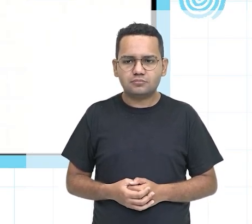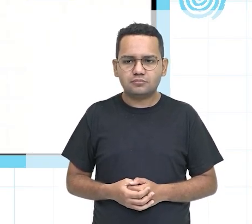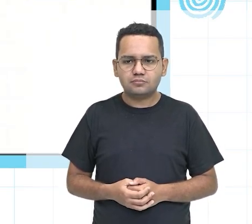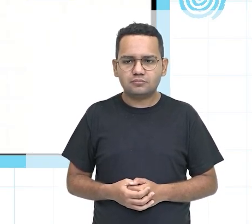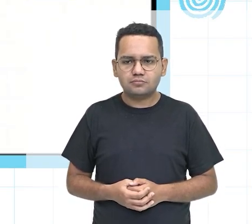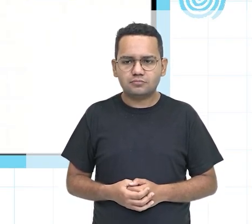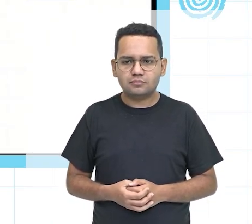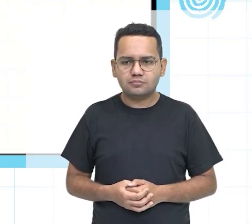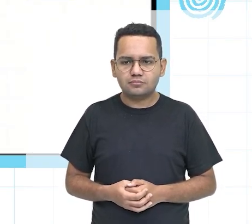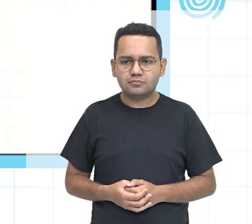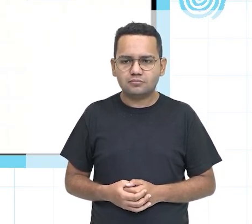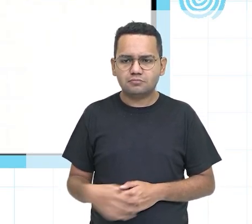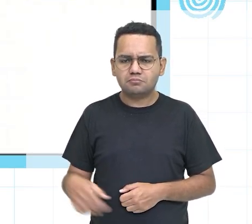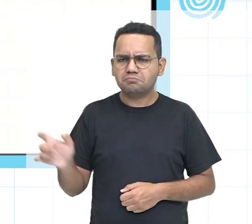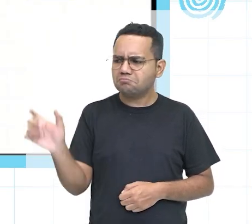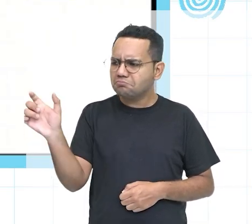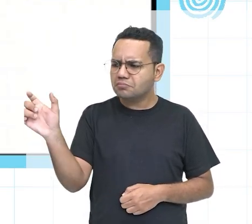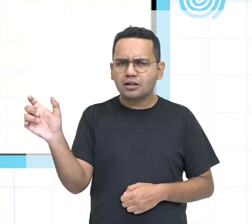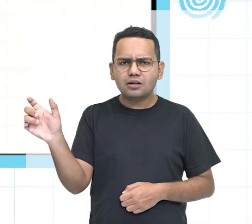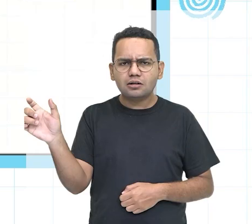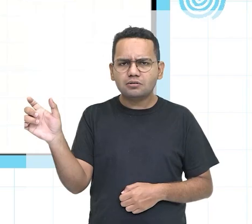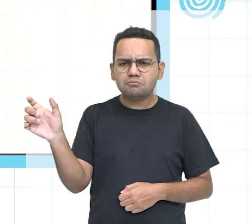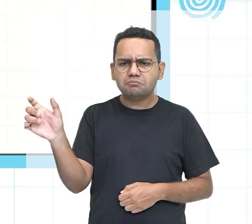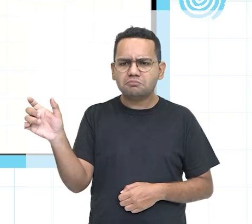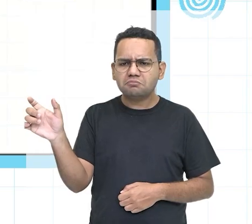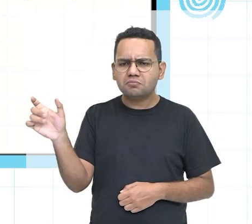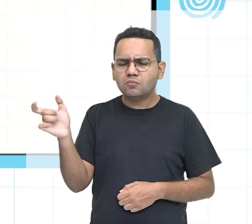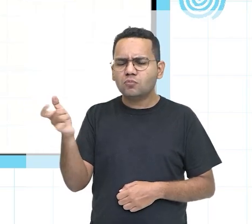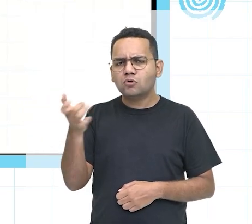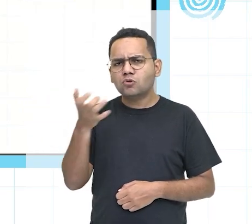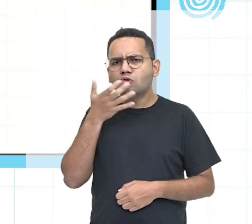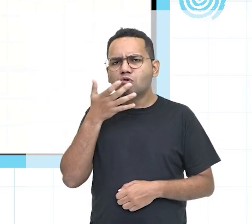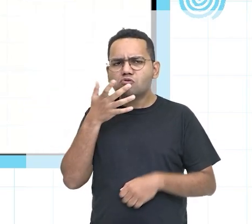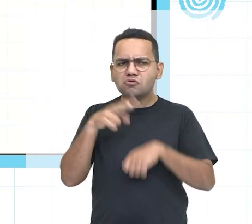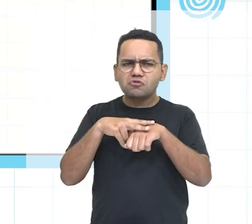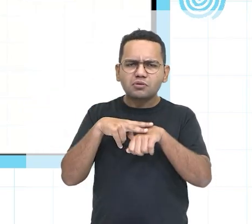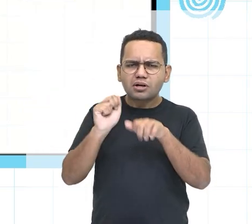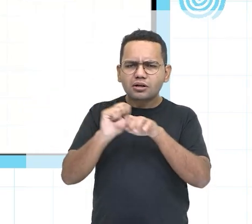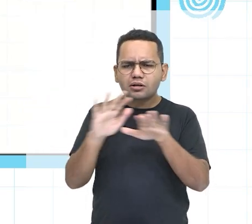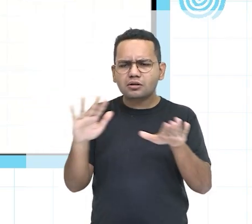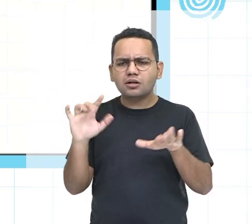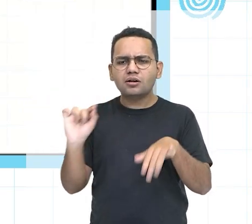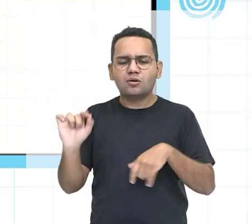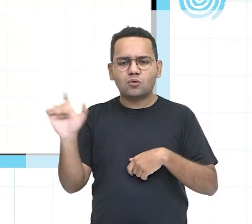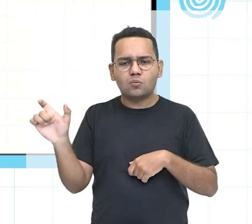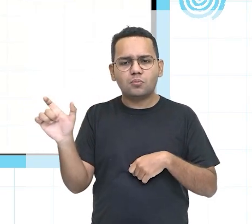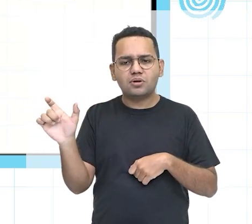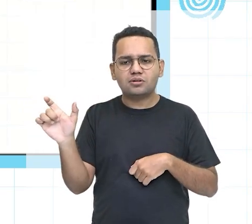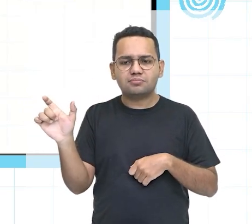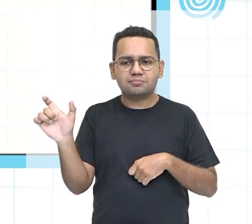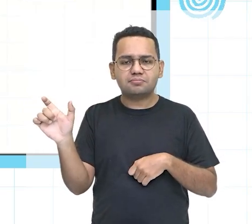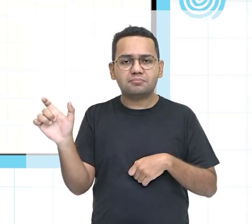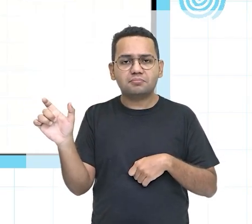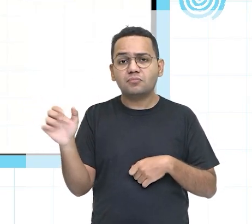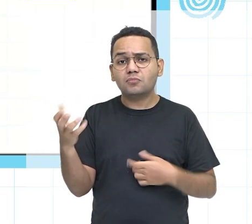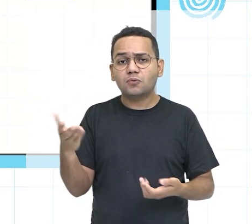Colonies. E aí, people, o que vocês acham? Colônias, não é? Vamos lá.